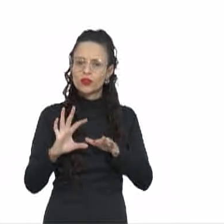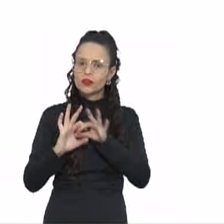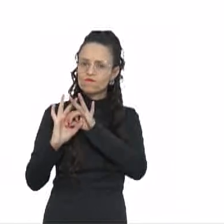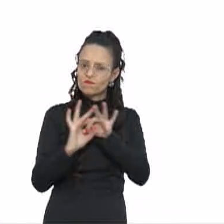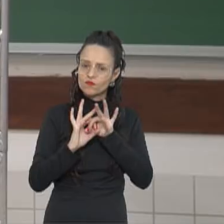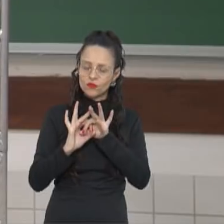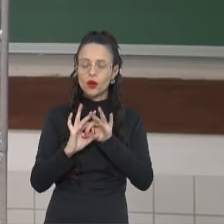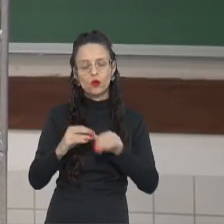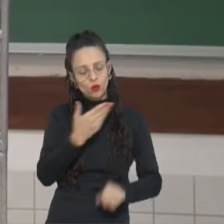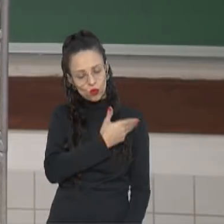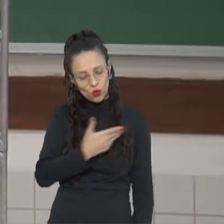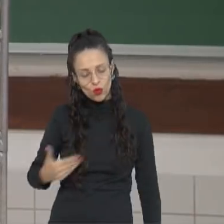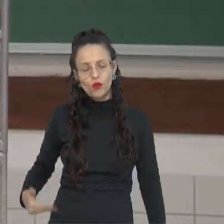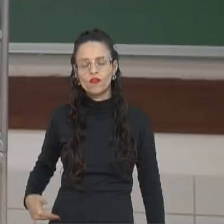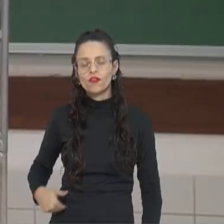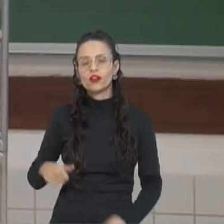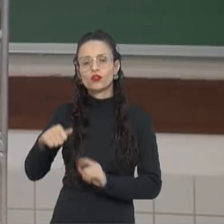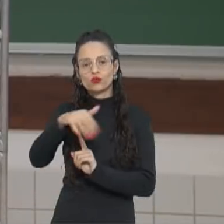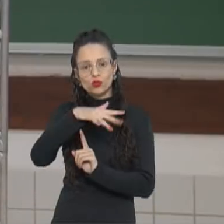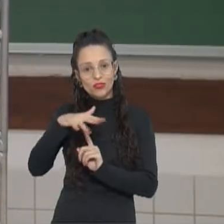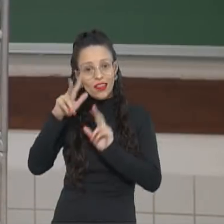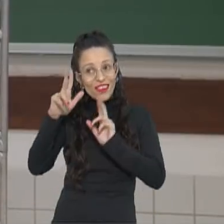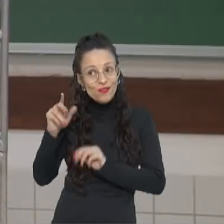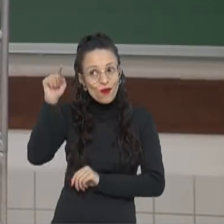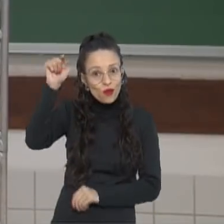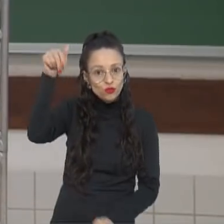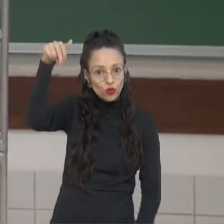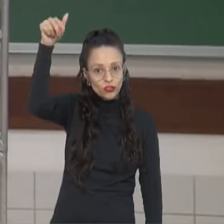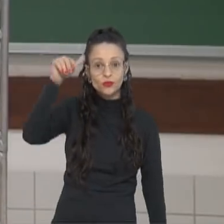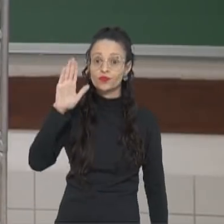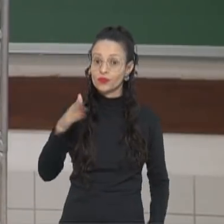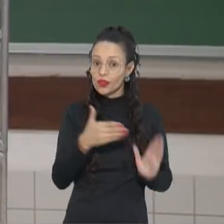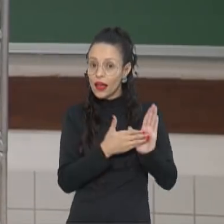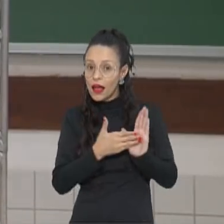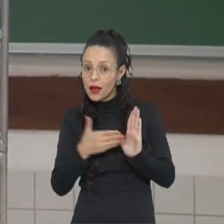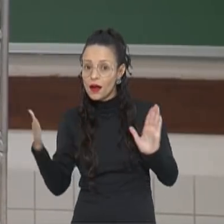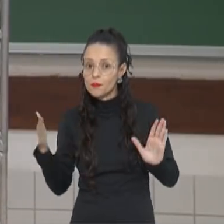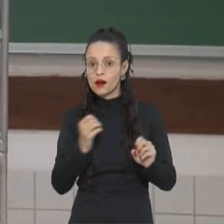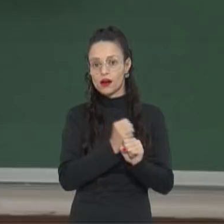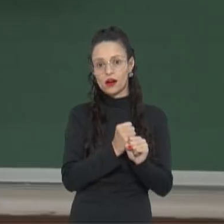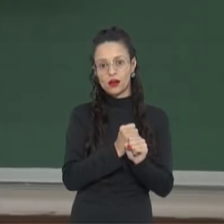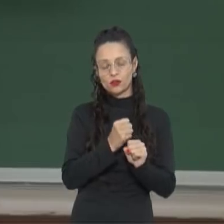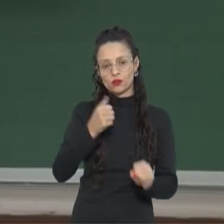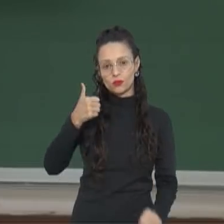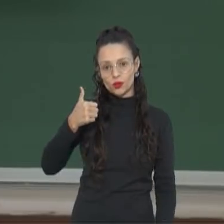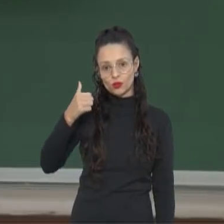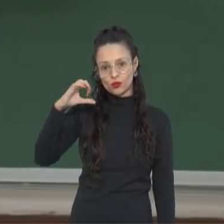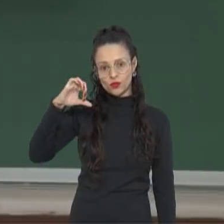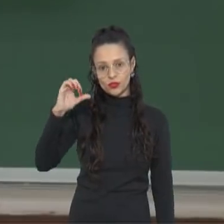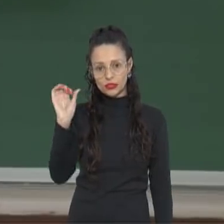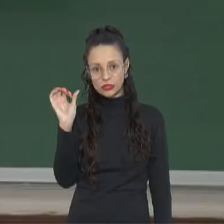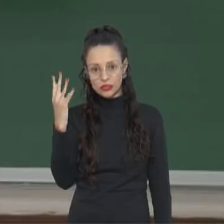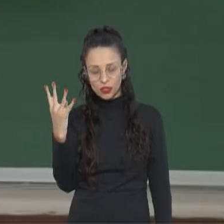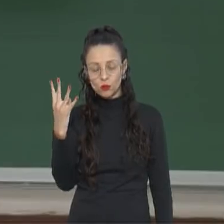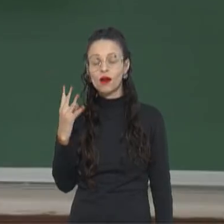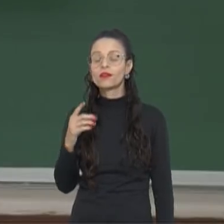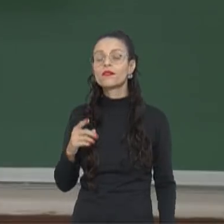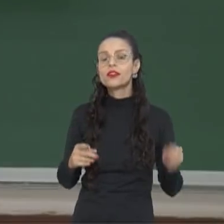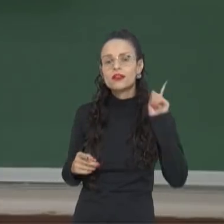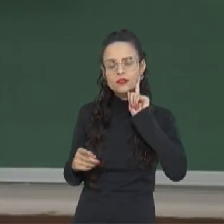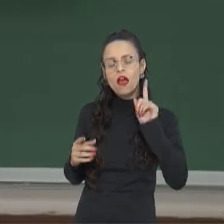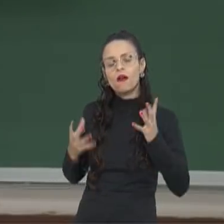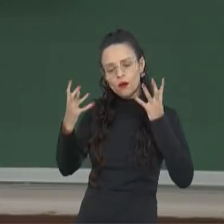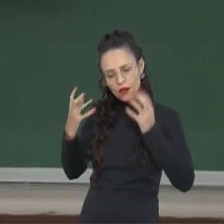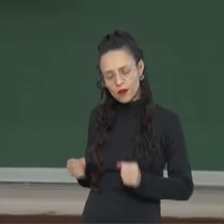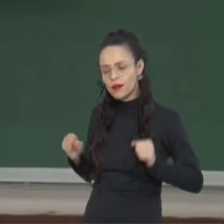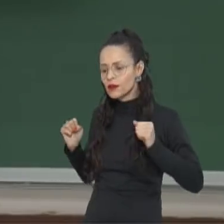socialista, como era no norte. A partir de 64, os Estados Unidos entraram no confronto para